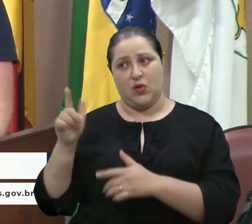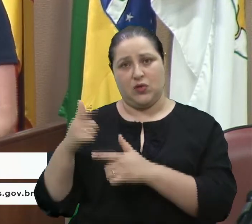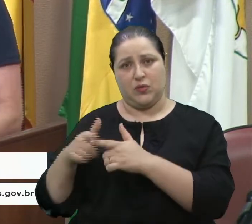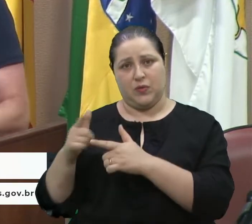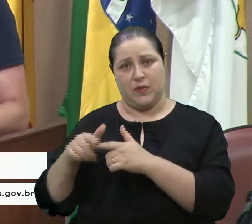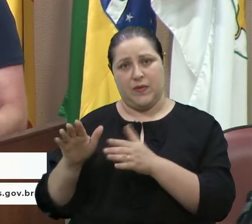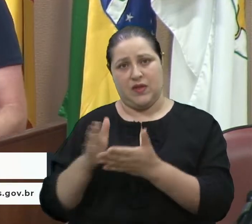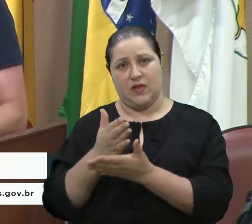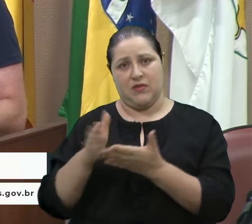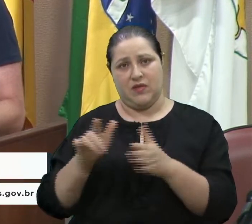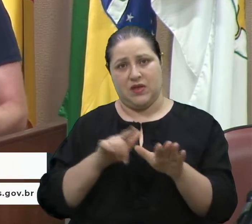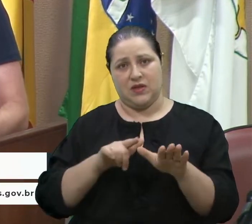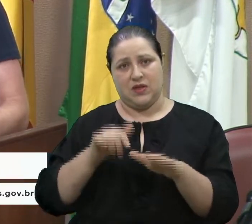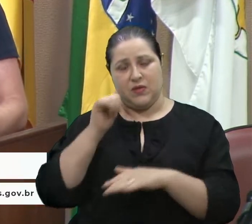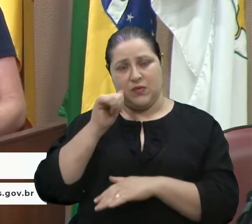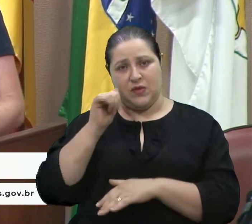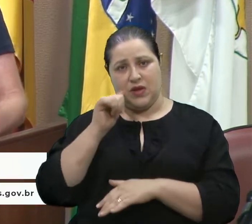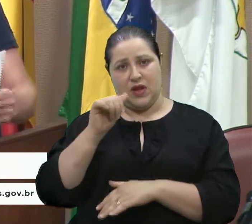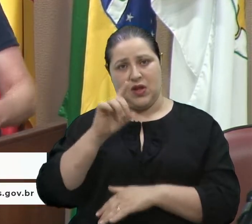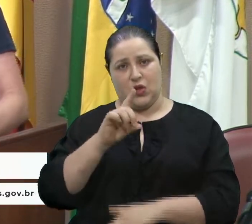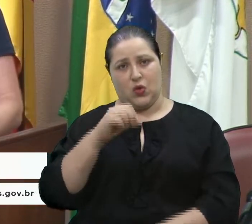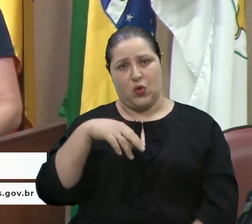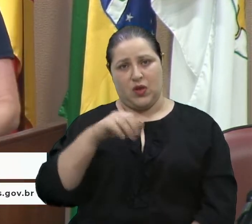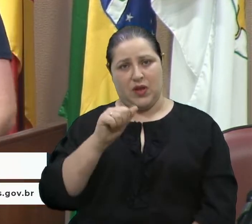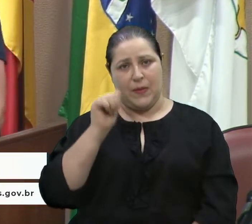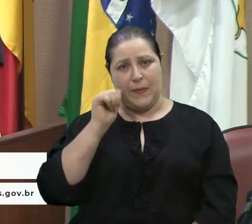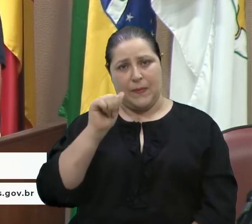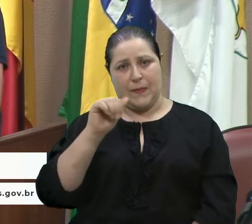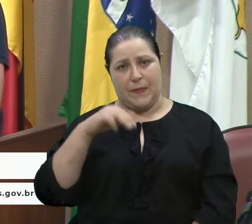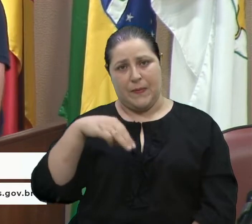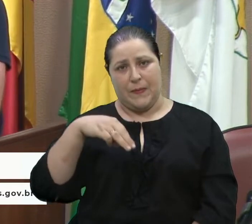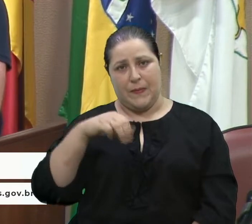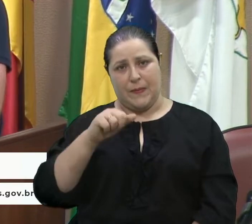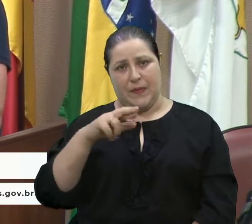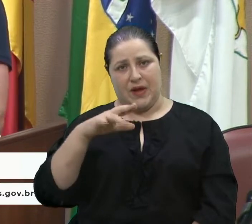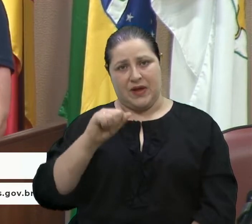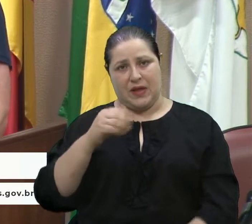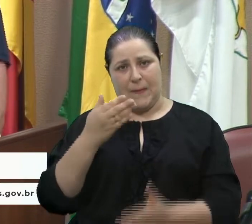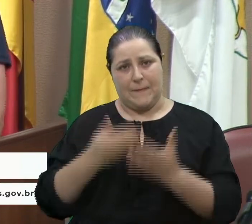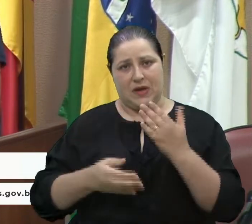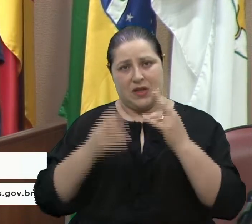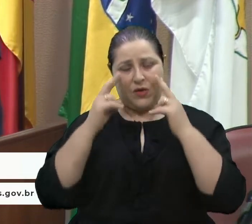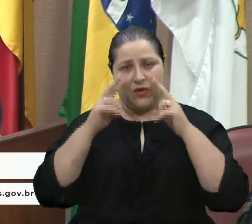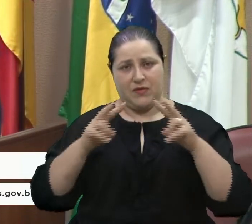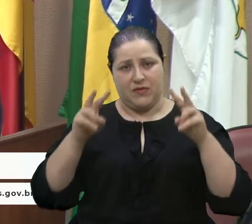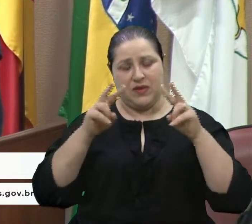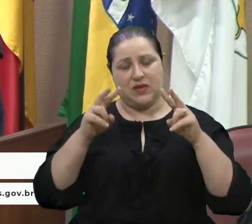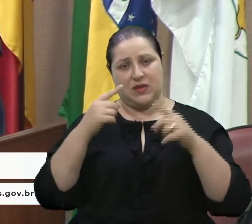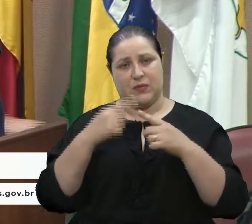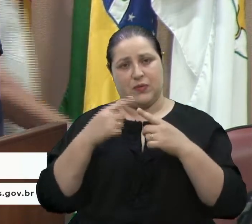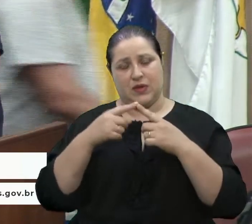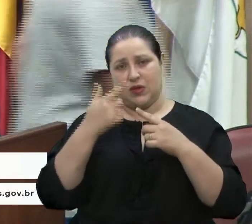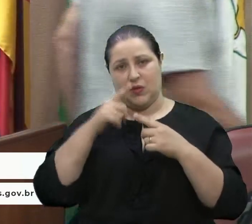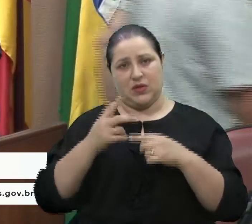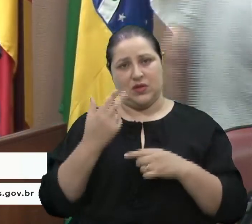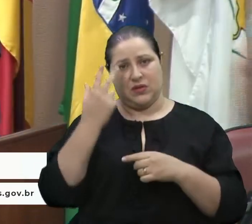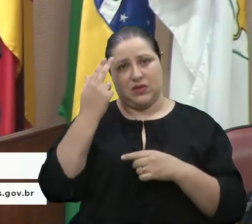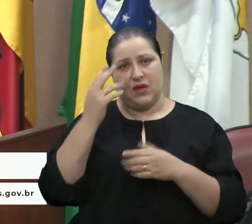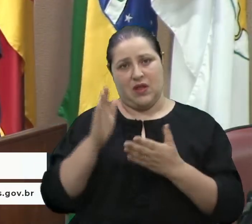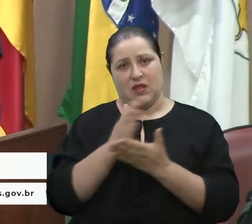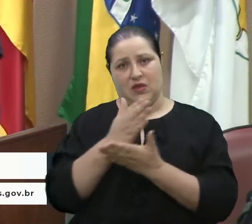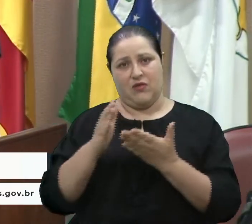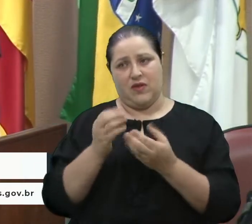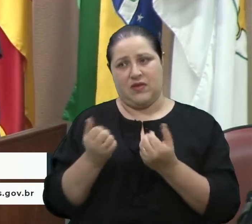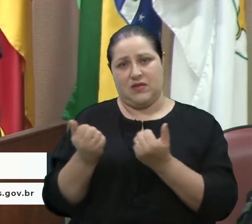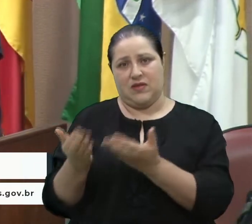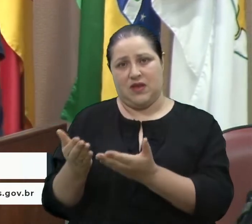semana passada, que perdeu a vista por não ter condições de fazer a cirurgia, talvez a gente dê um charuto cubano para ela, né?